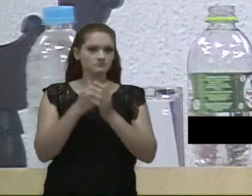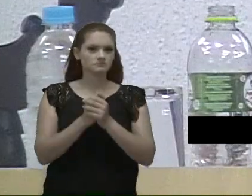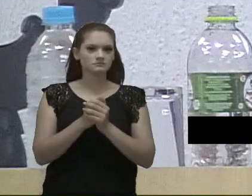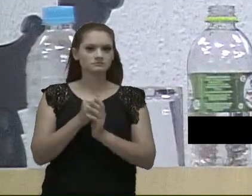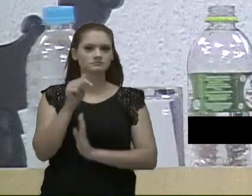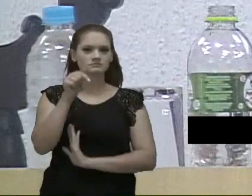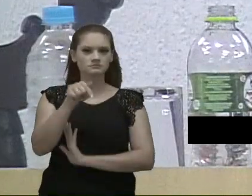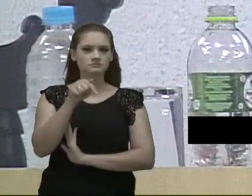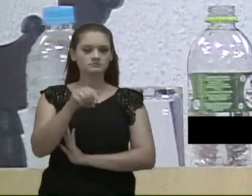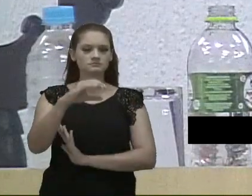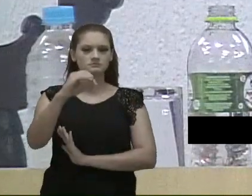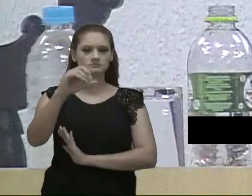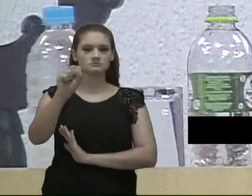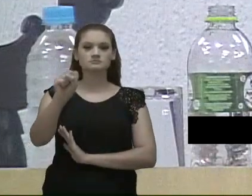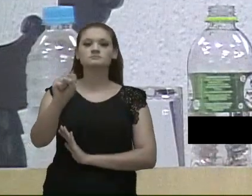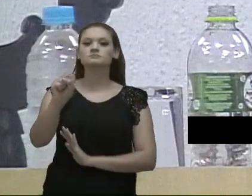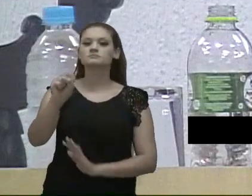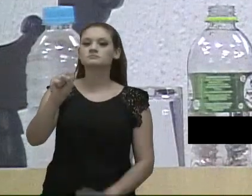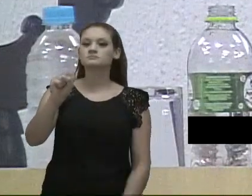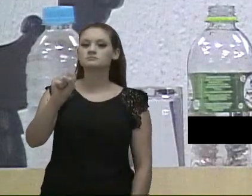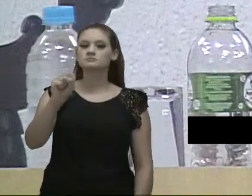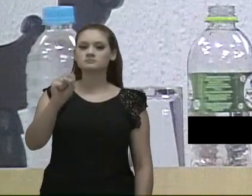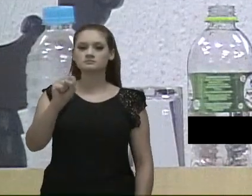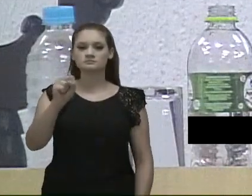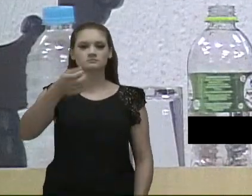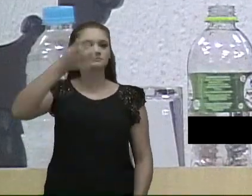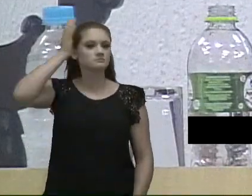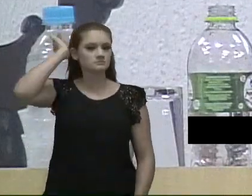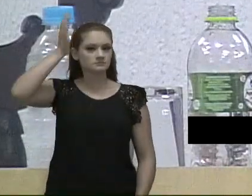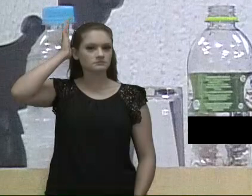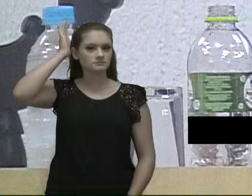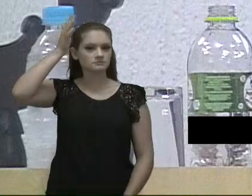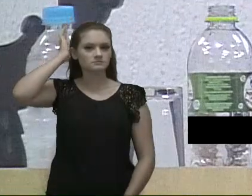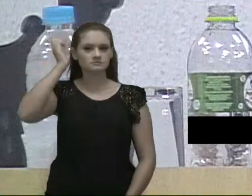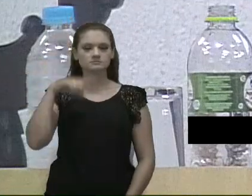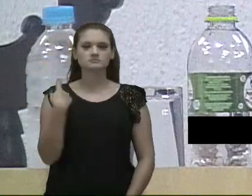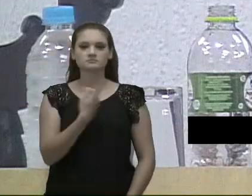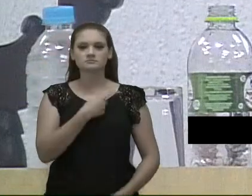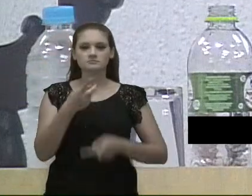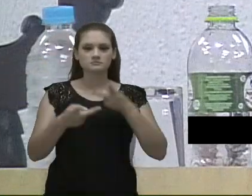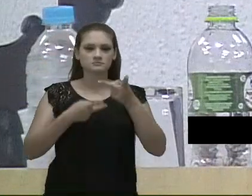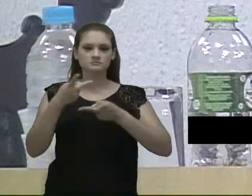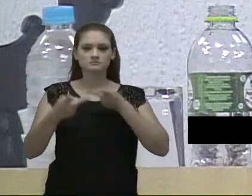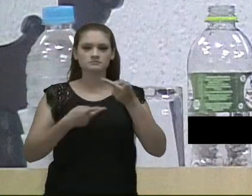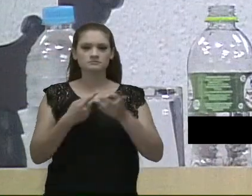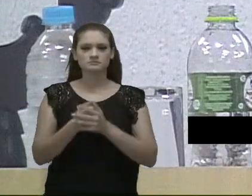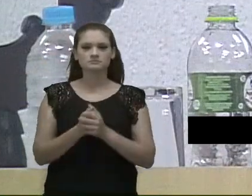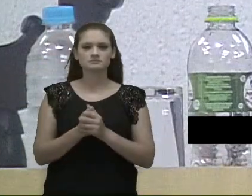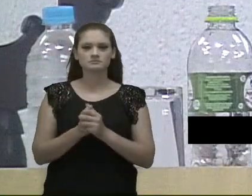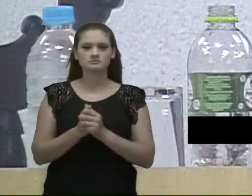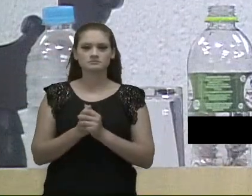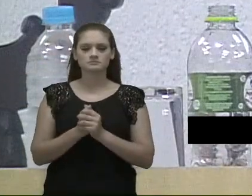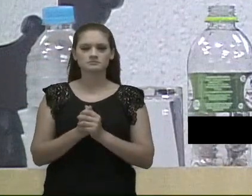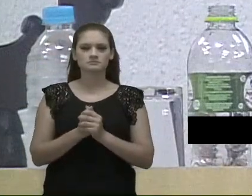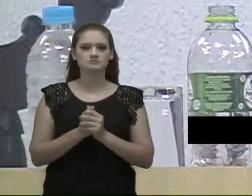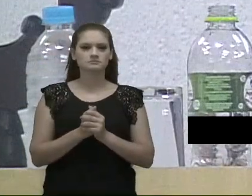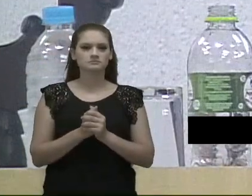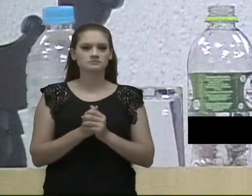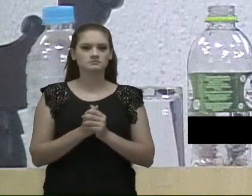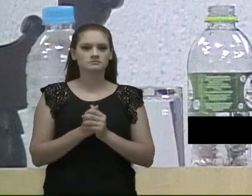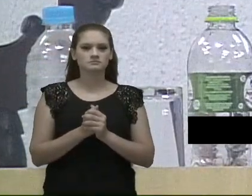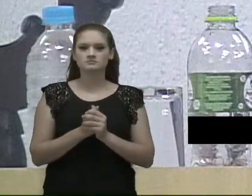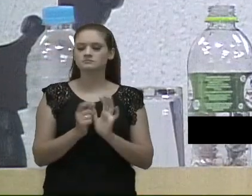aqui nas OSs de Taubaté, essas duas que a gente está falando, a Chavantes? A São Marino, né?